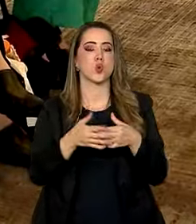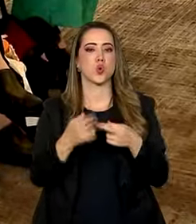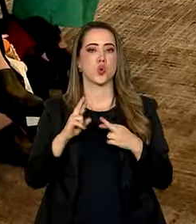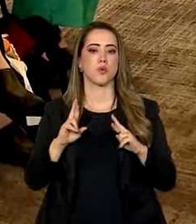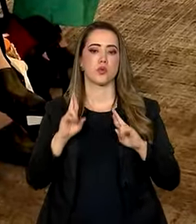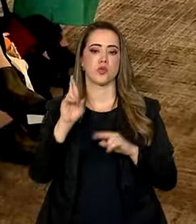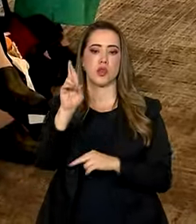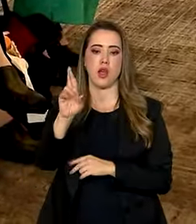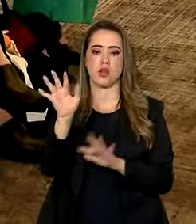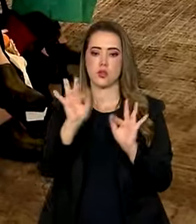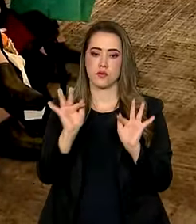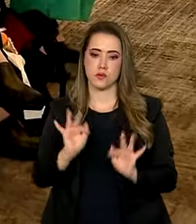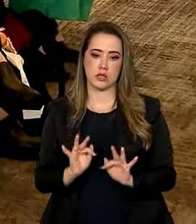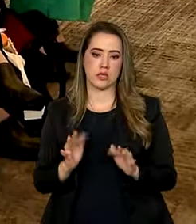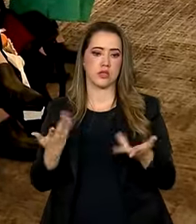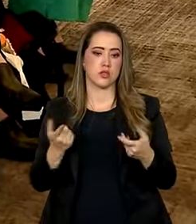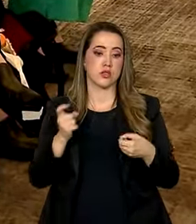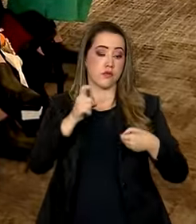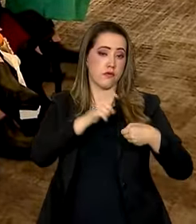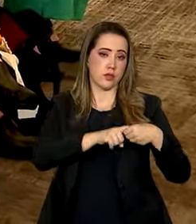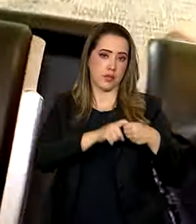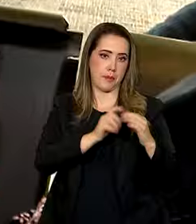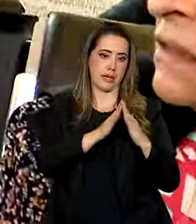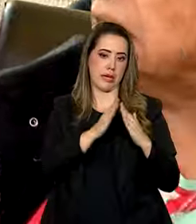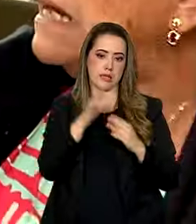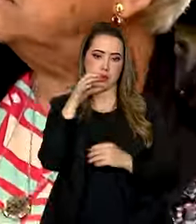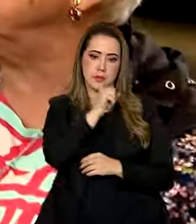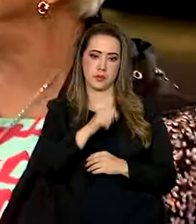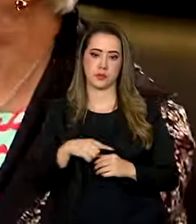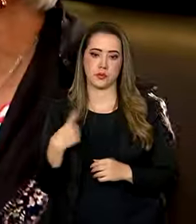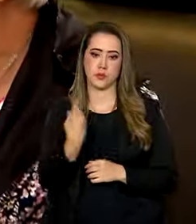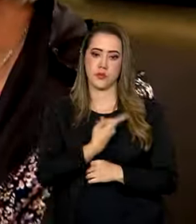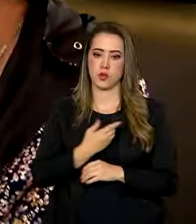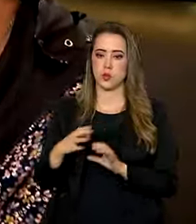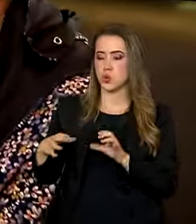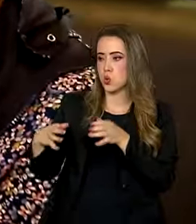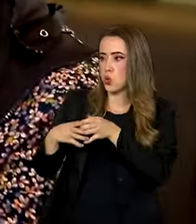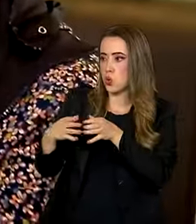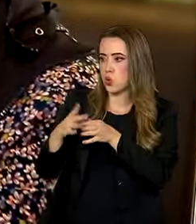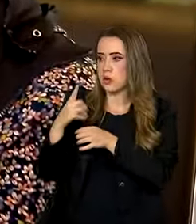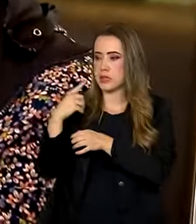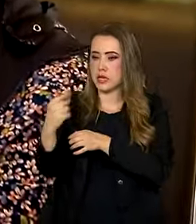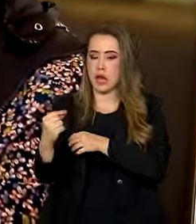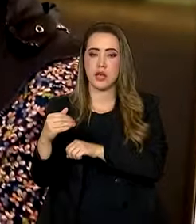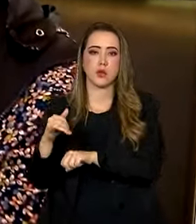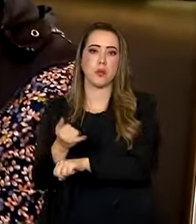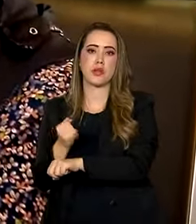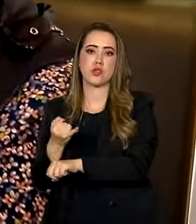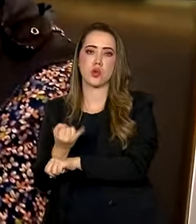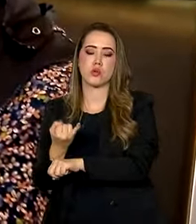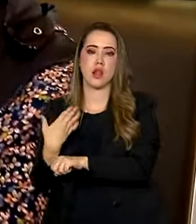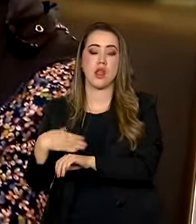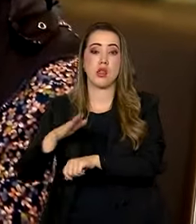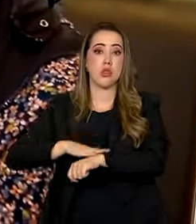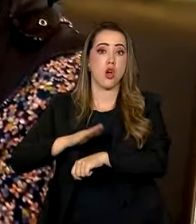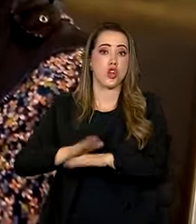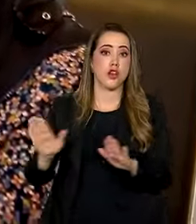e felizes da vida de poderem voltar. Nós estávamos saindo para Jerusalém quando